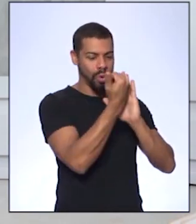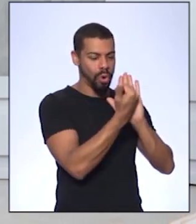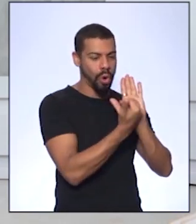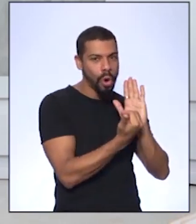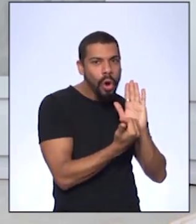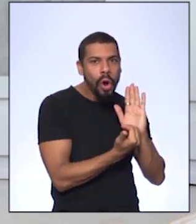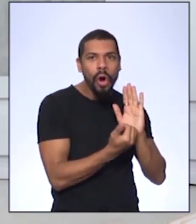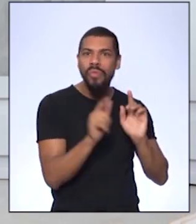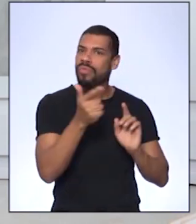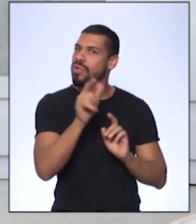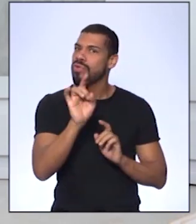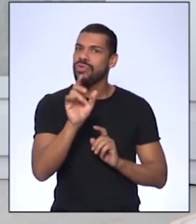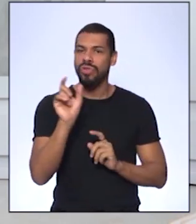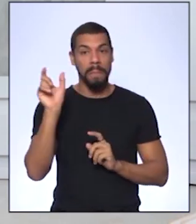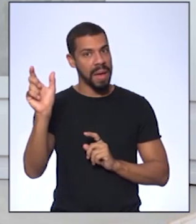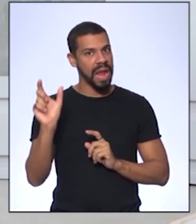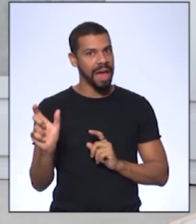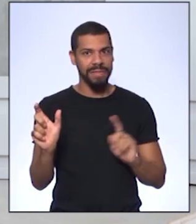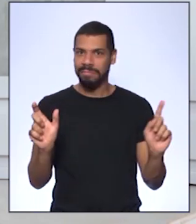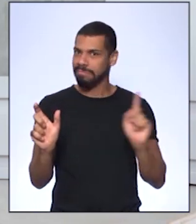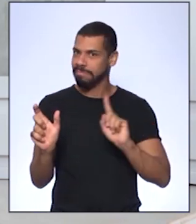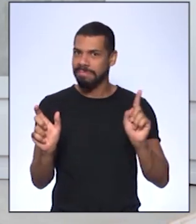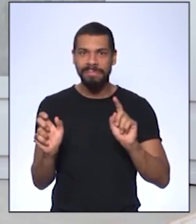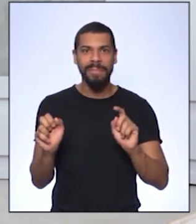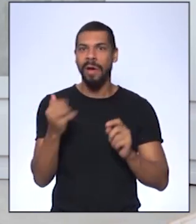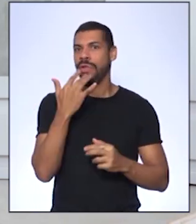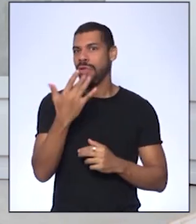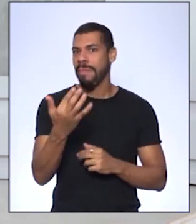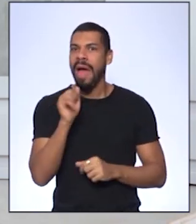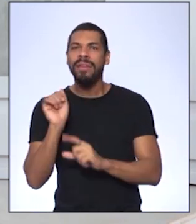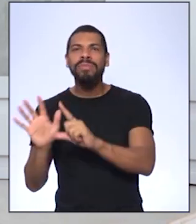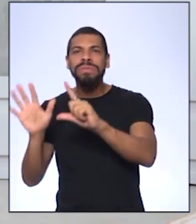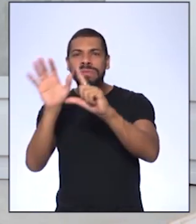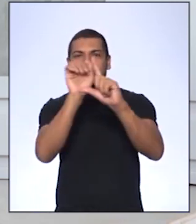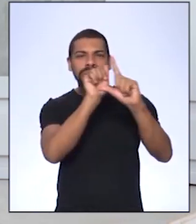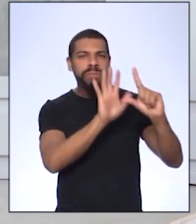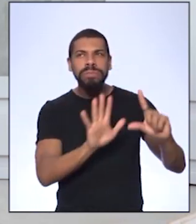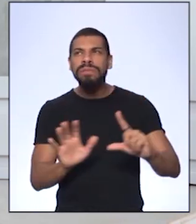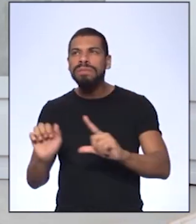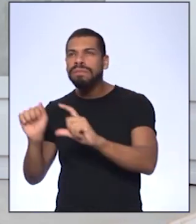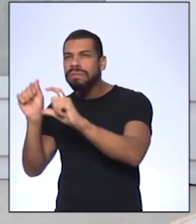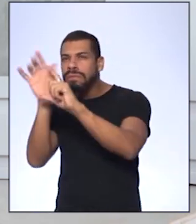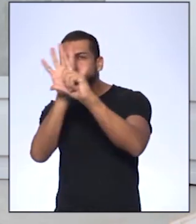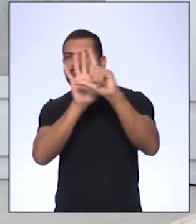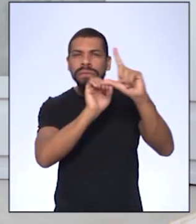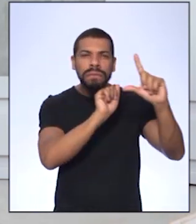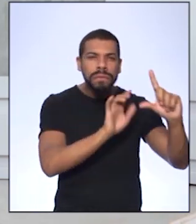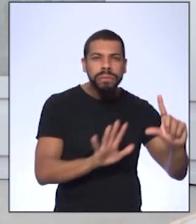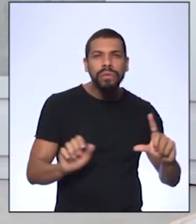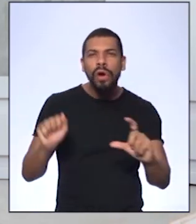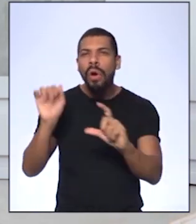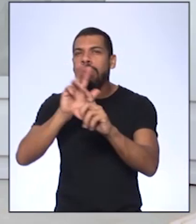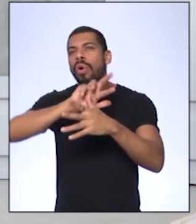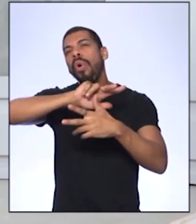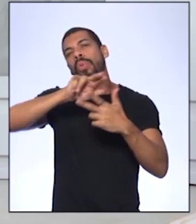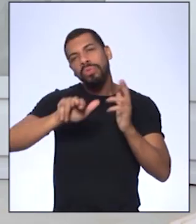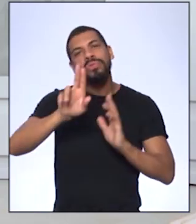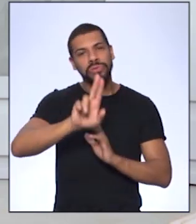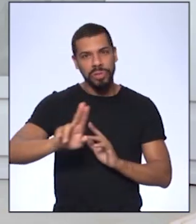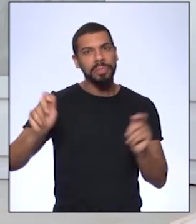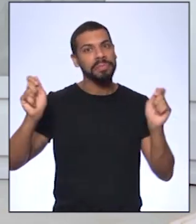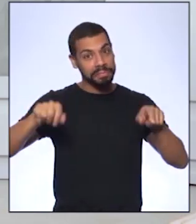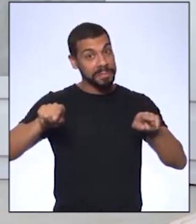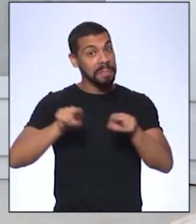é pautado apenas na palavra escrita ou na palavra falada. Às vezes, nós usamos outros